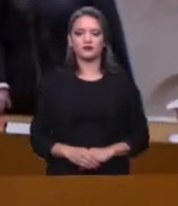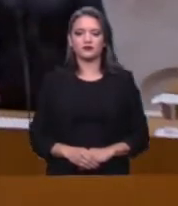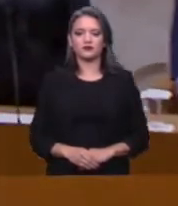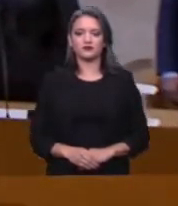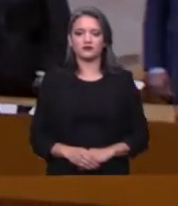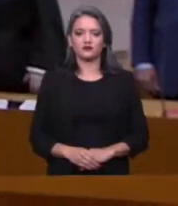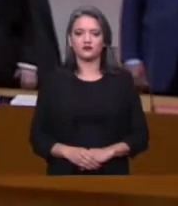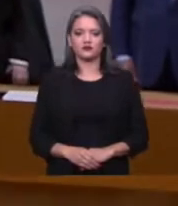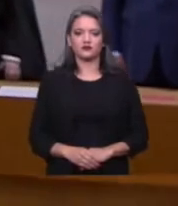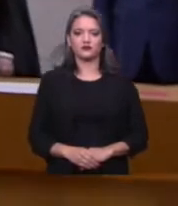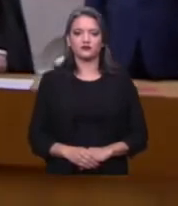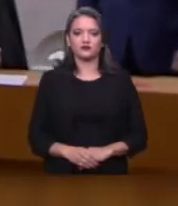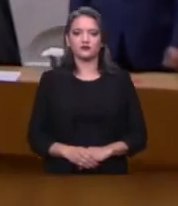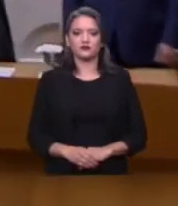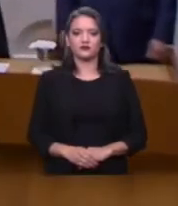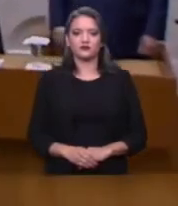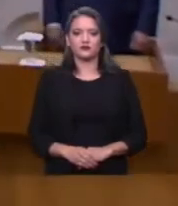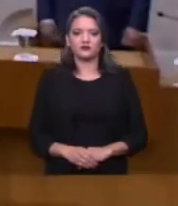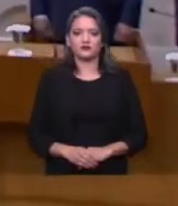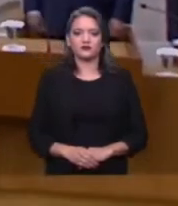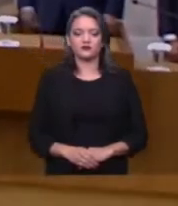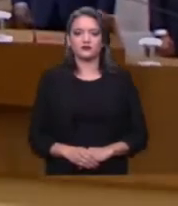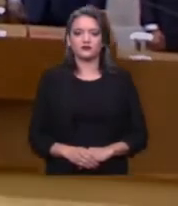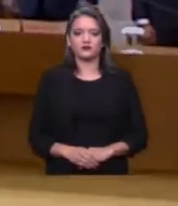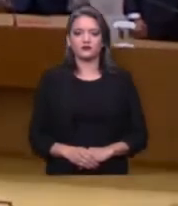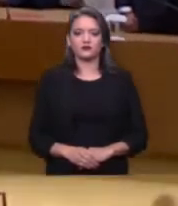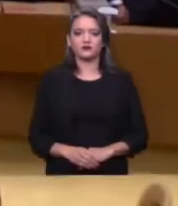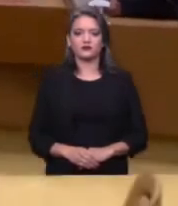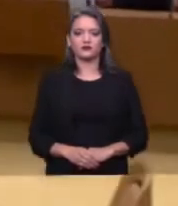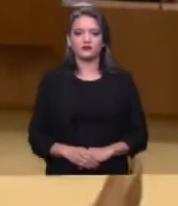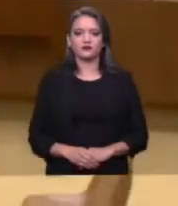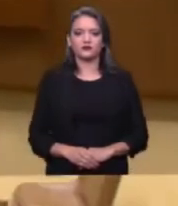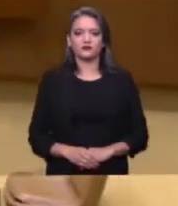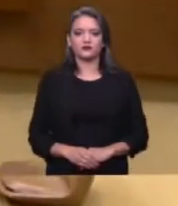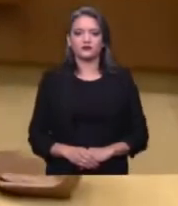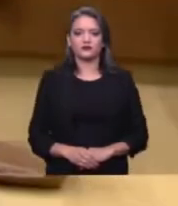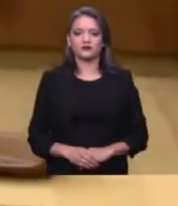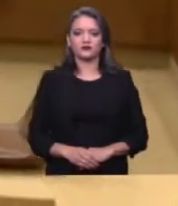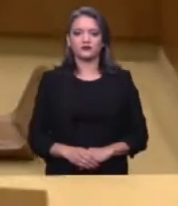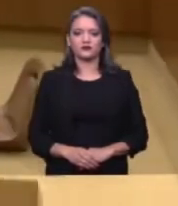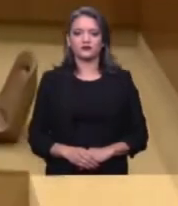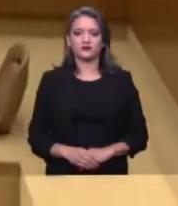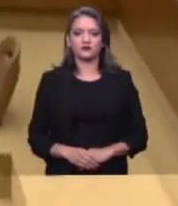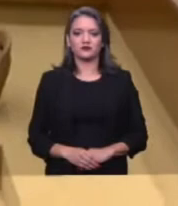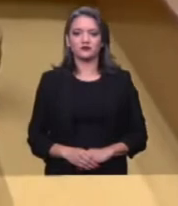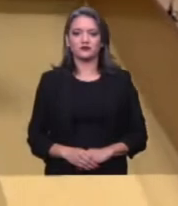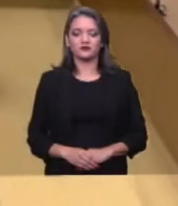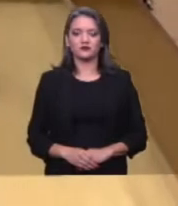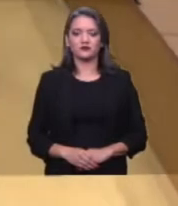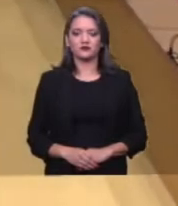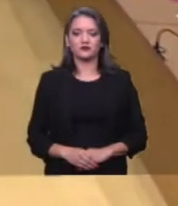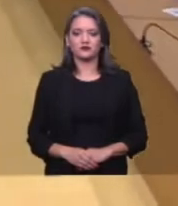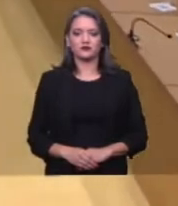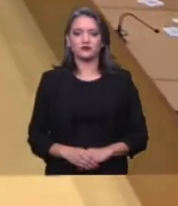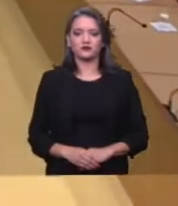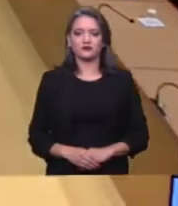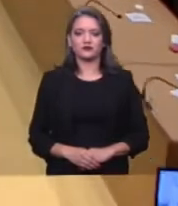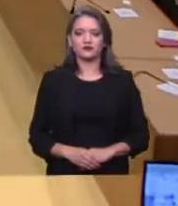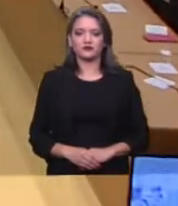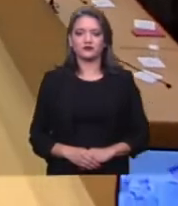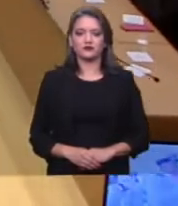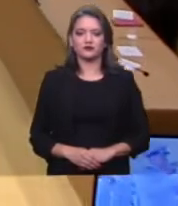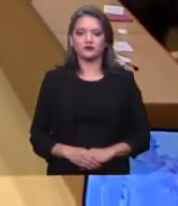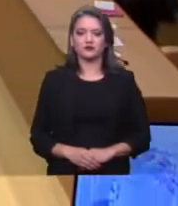Luiz Roberto Barroso e Alexandre de Moraes ao lado de Roberto Barroso e se eu não me engano exatamente